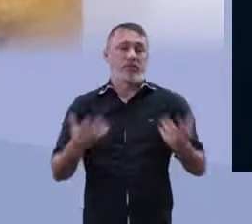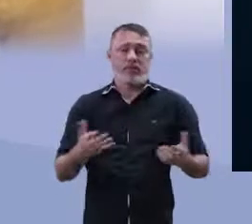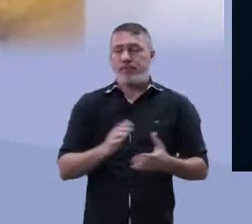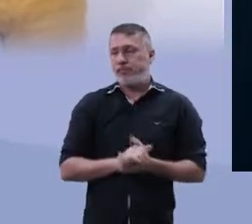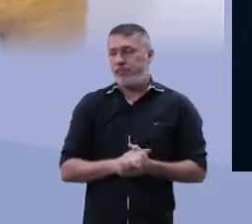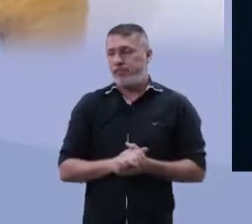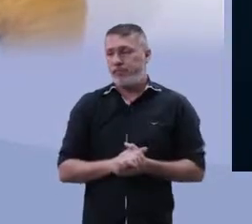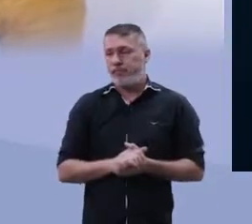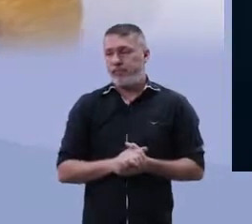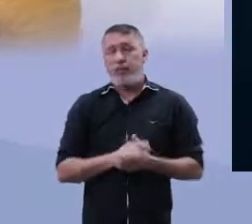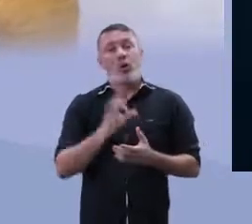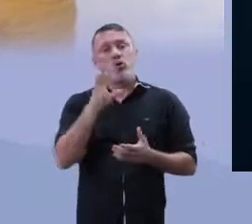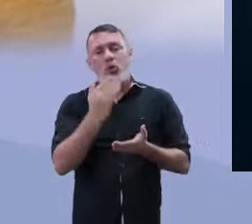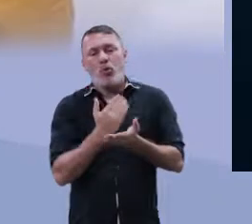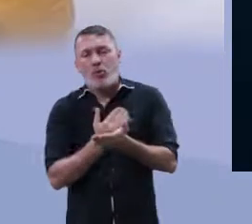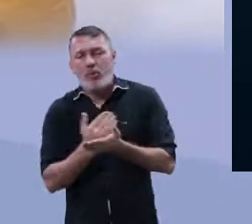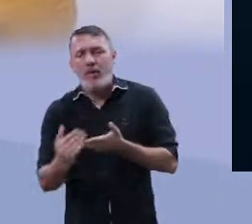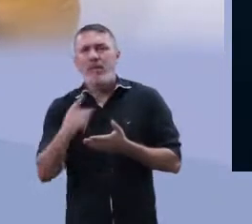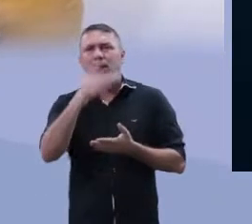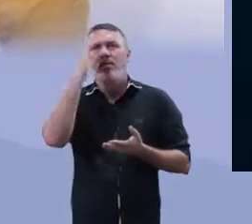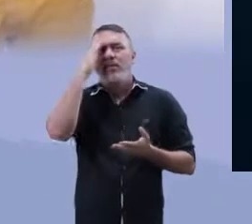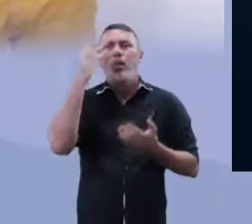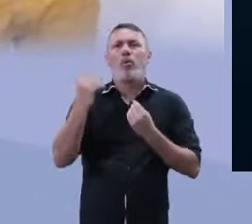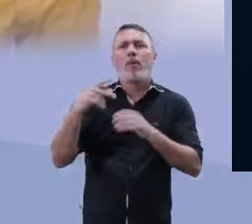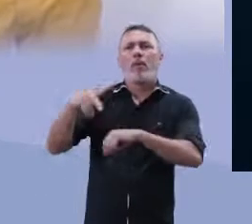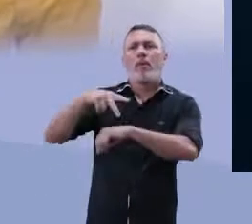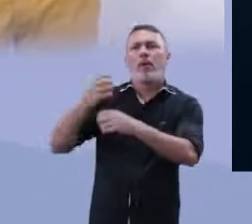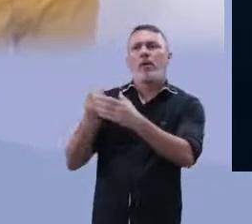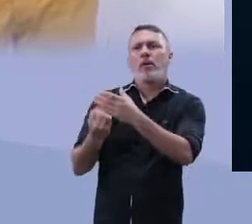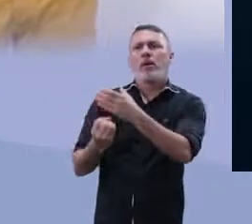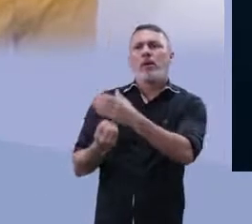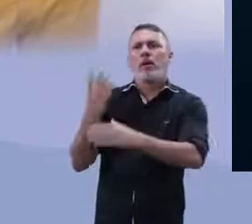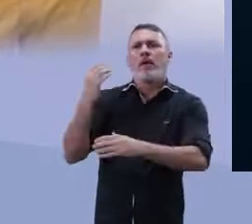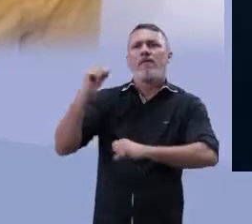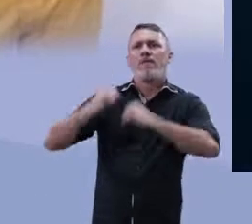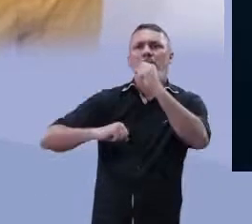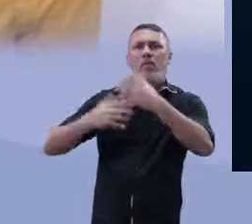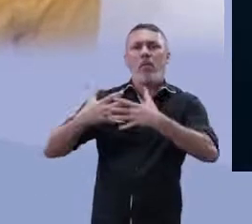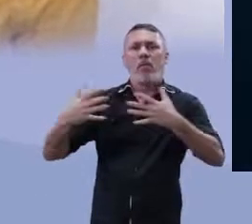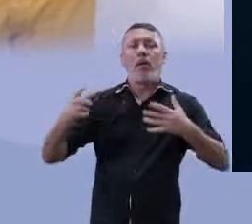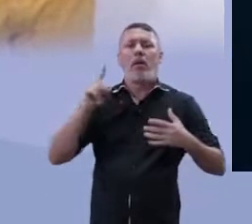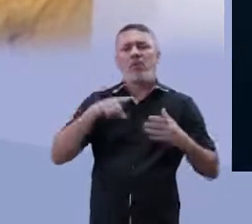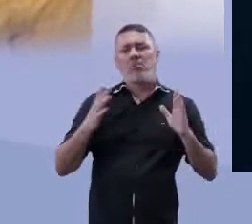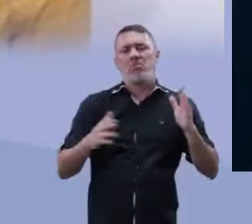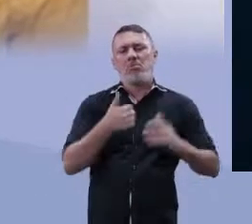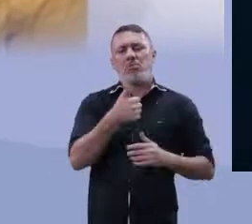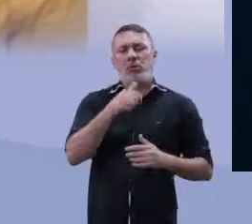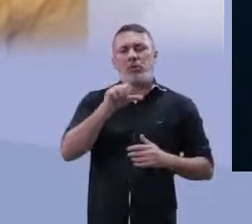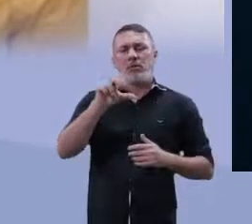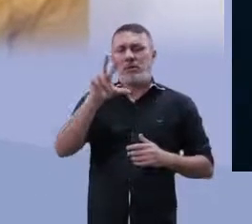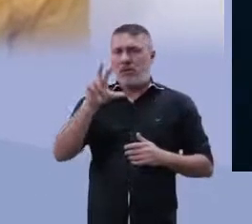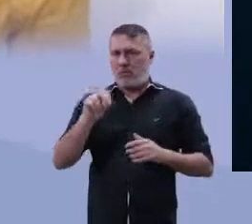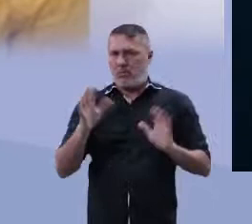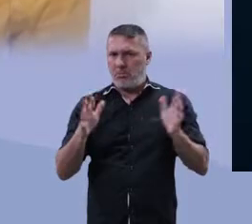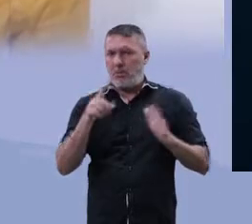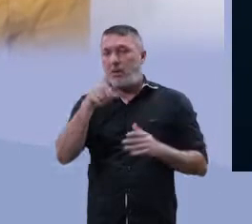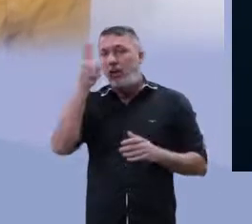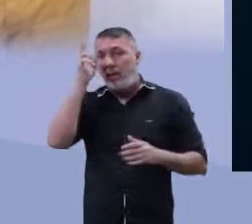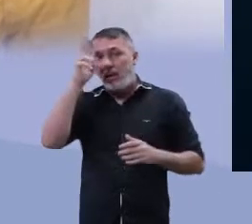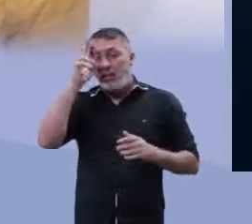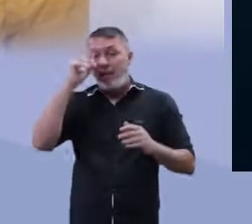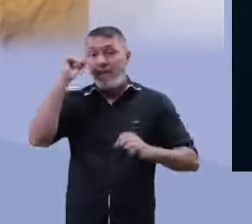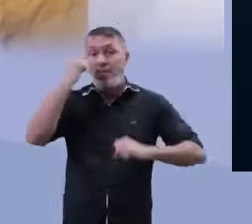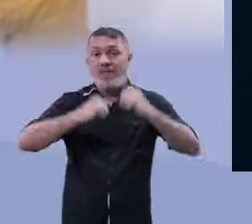gente entender, né, da industrialização desses países, se deu basicamente na década de 50. Né? Só relembrando, né,